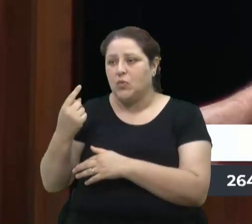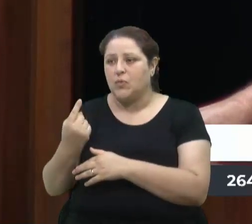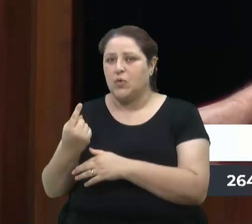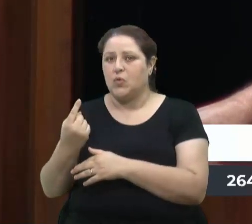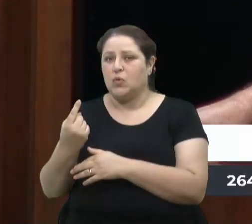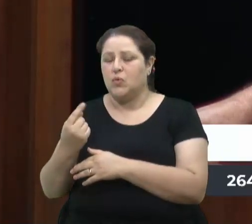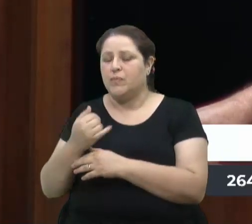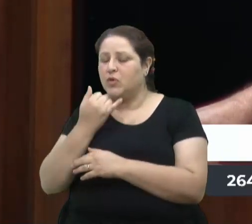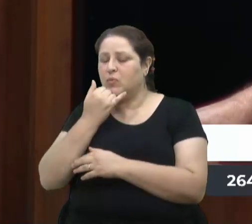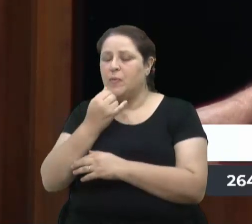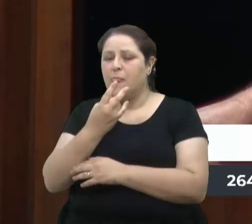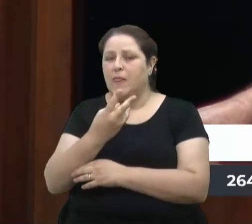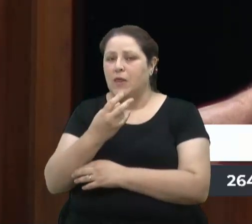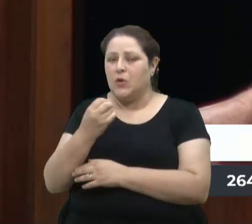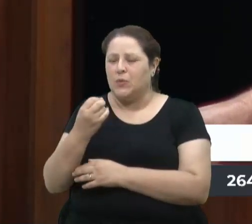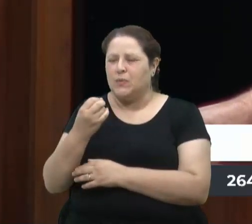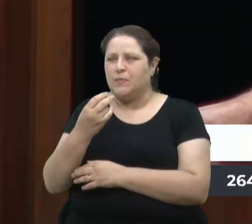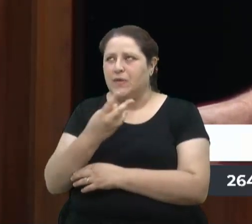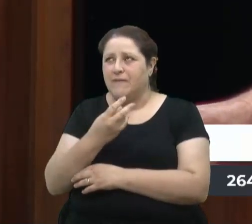2021.